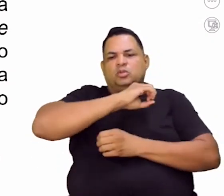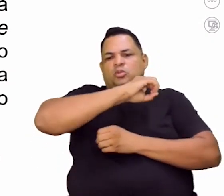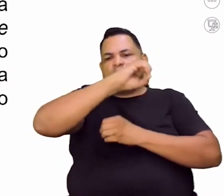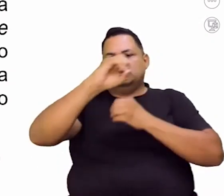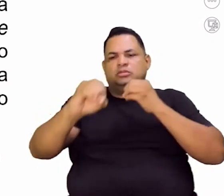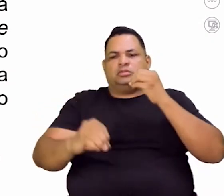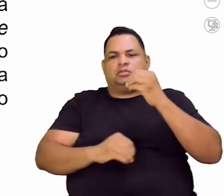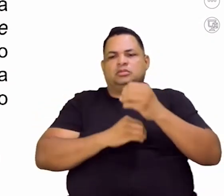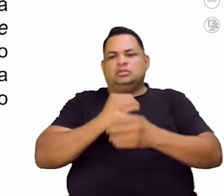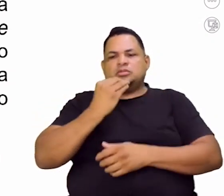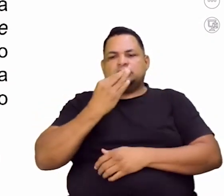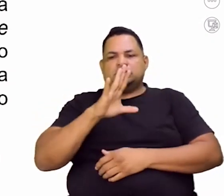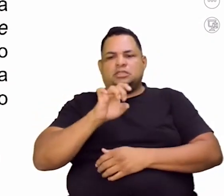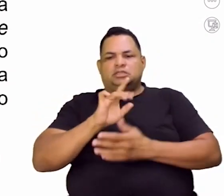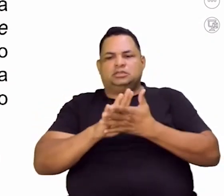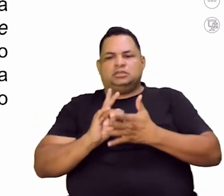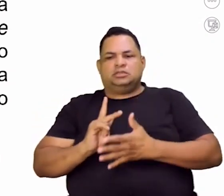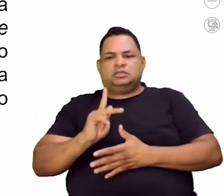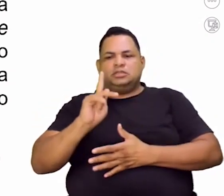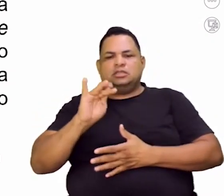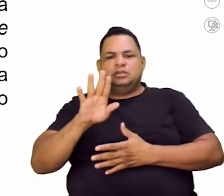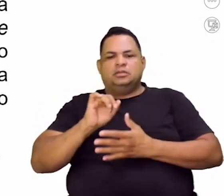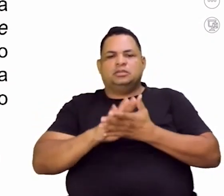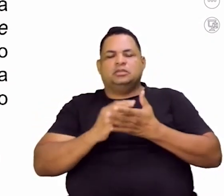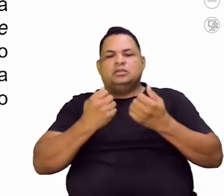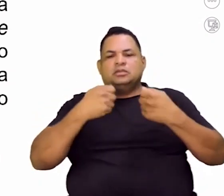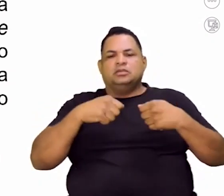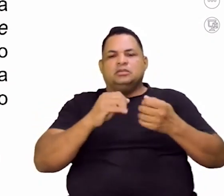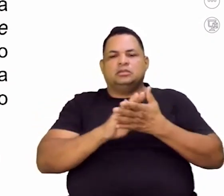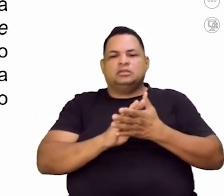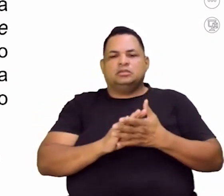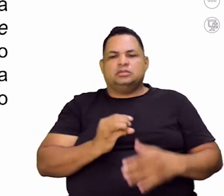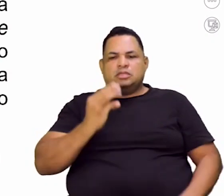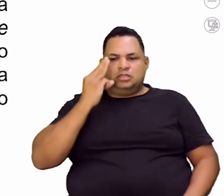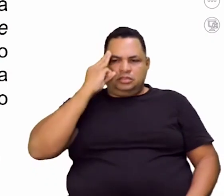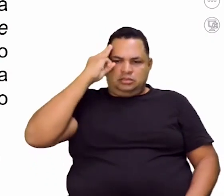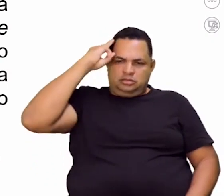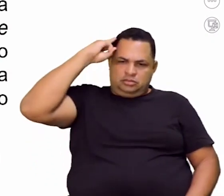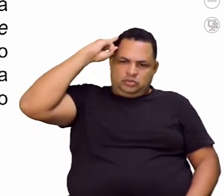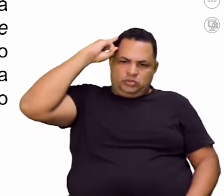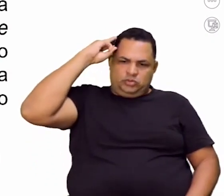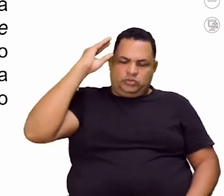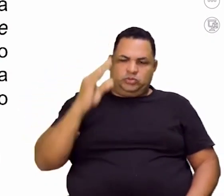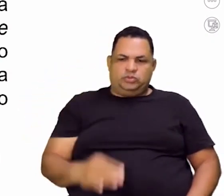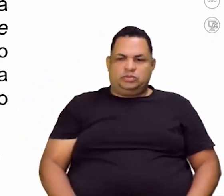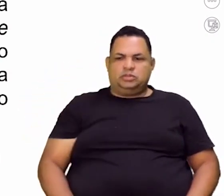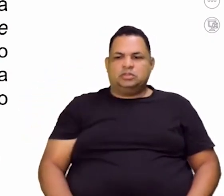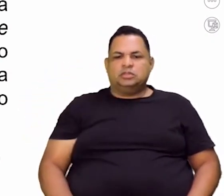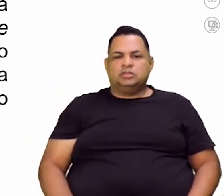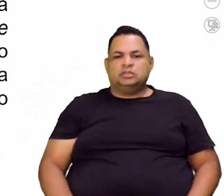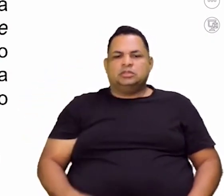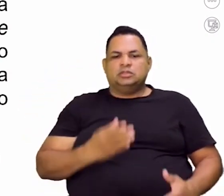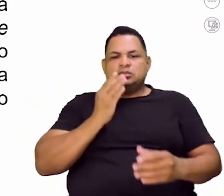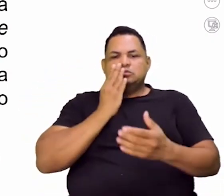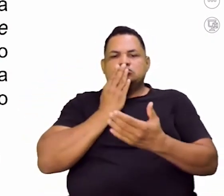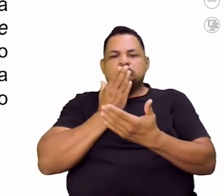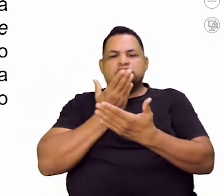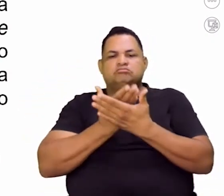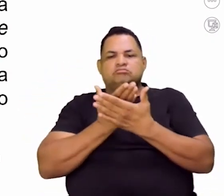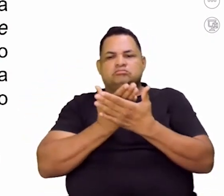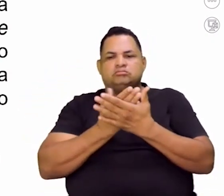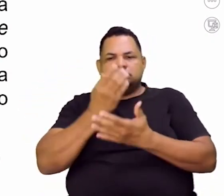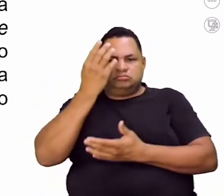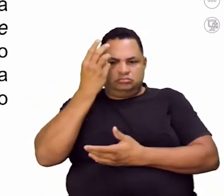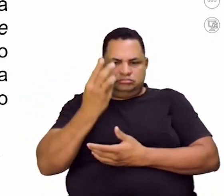Kepler, possibilitaram o que? A Isaac Newton. Então, Isaac Newton, isso podemos entender que ele estudou esses carinhas,